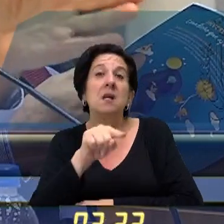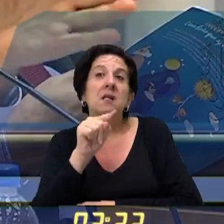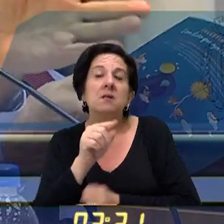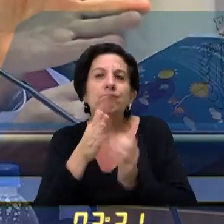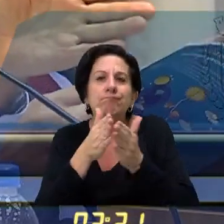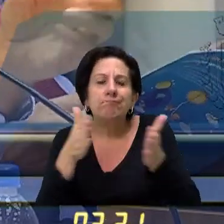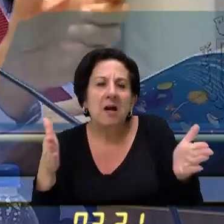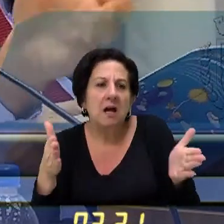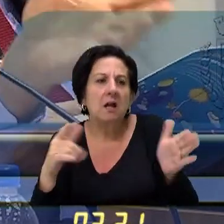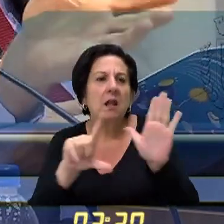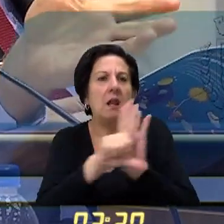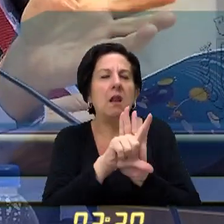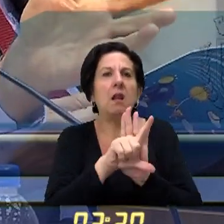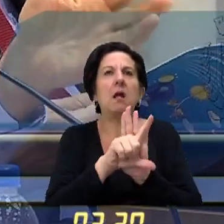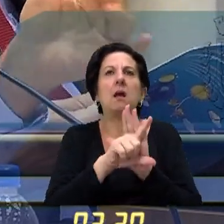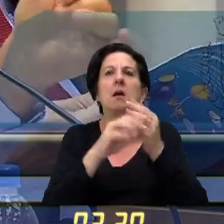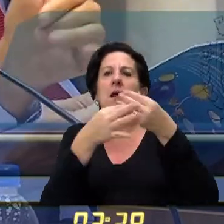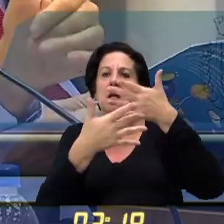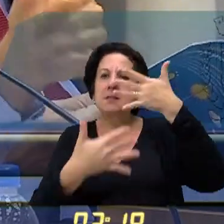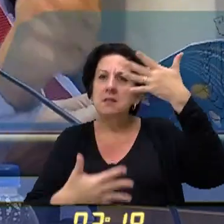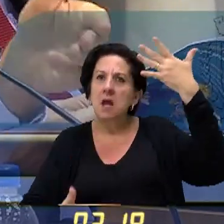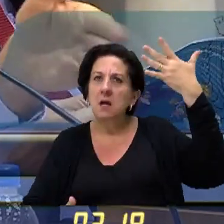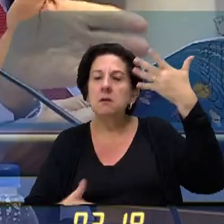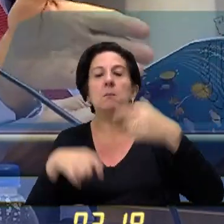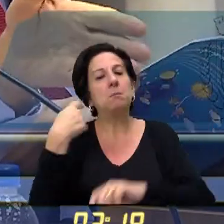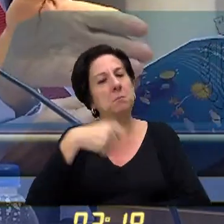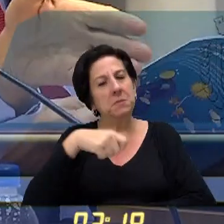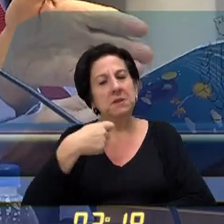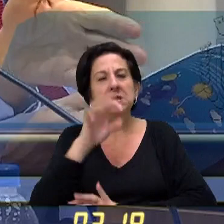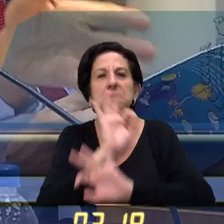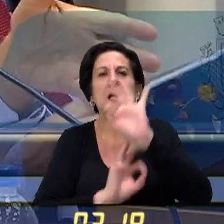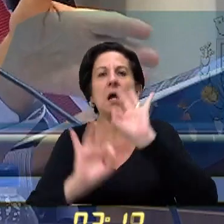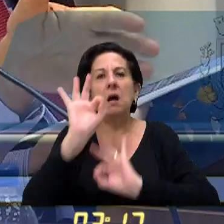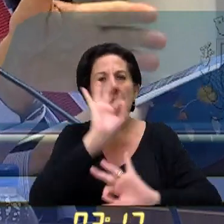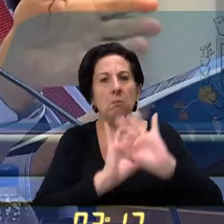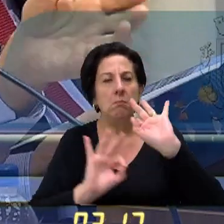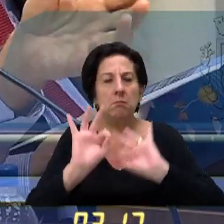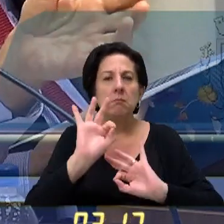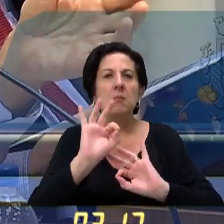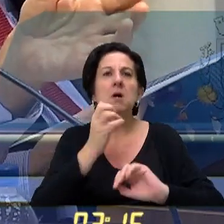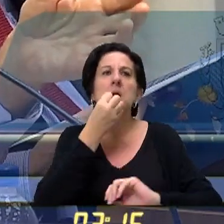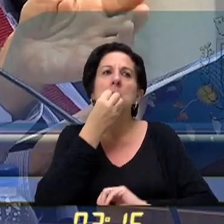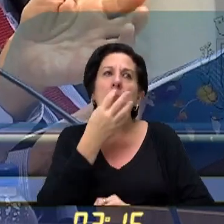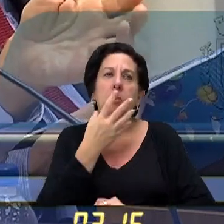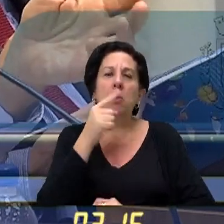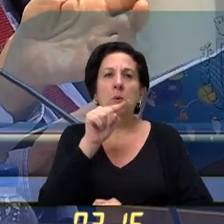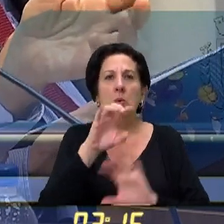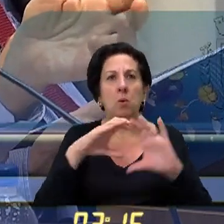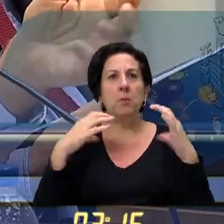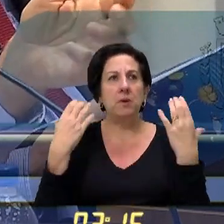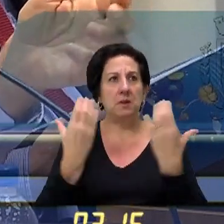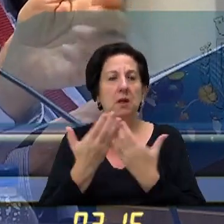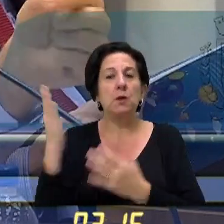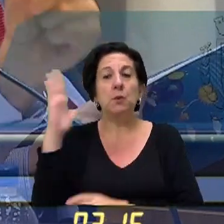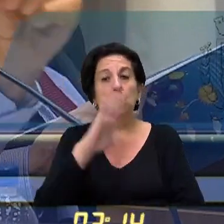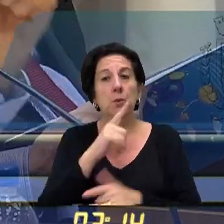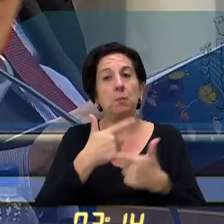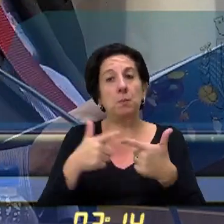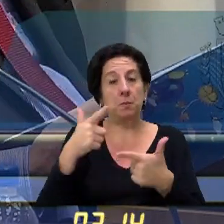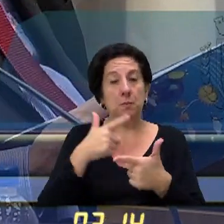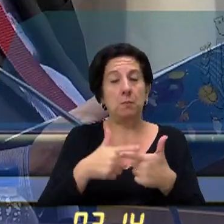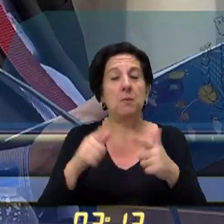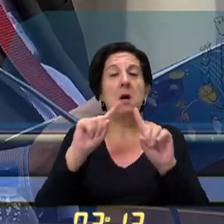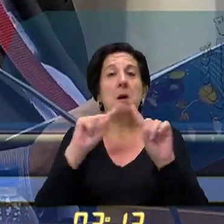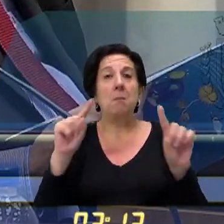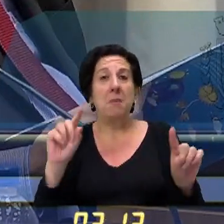ficou na legislação, uma legislação muito extensa, que tem que ser organizada. Foi bom que parte da comunidade trouxe o problema, mas